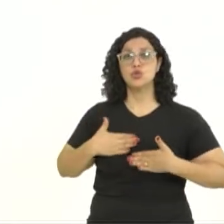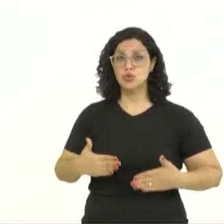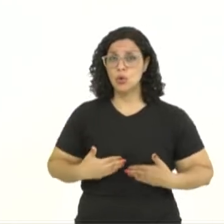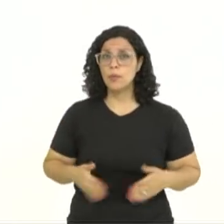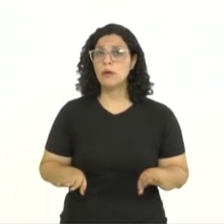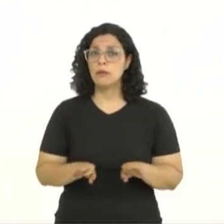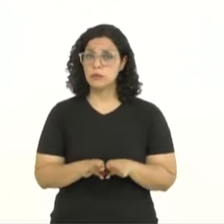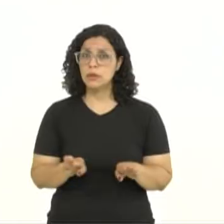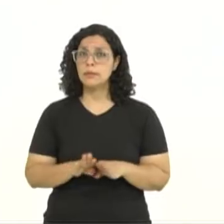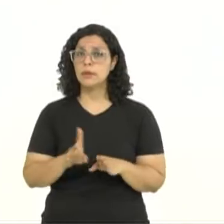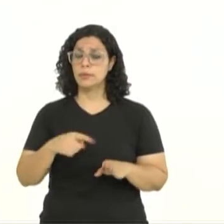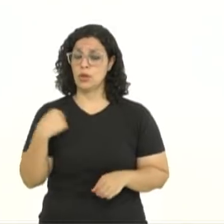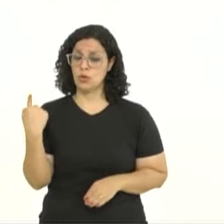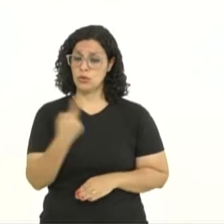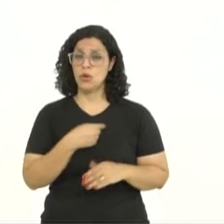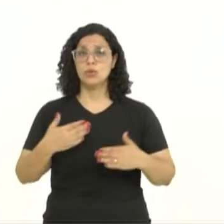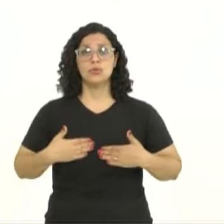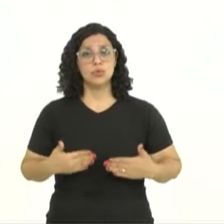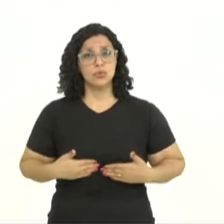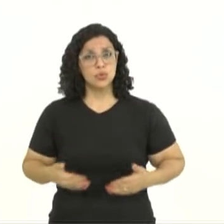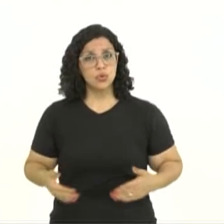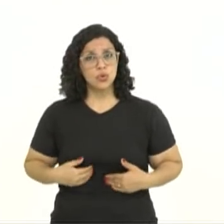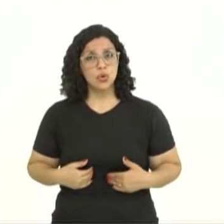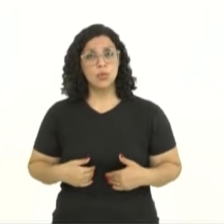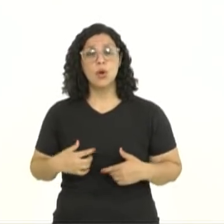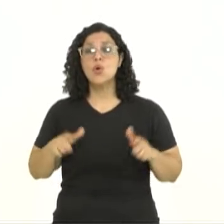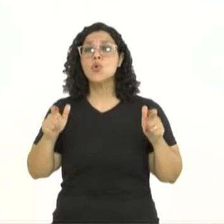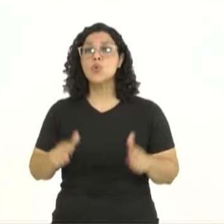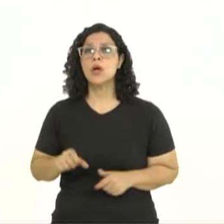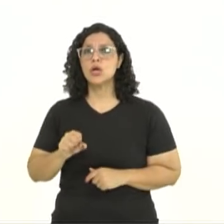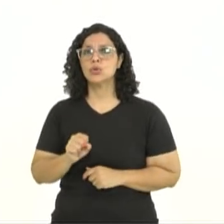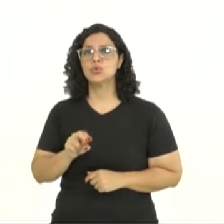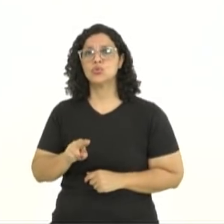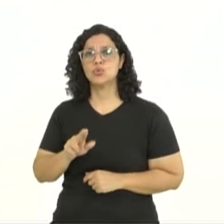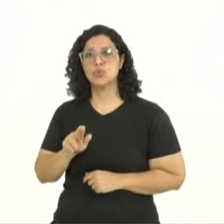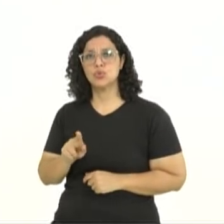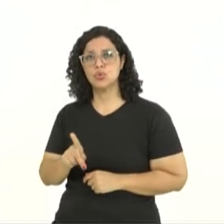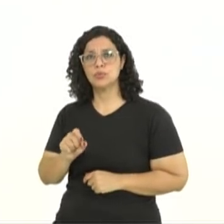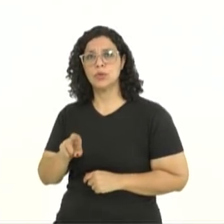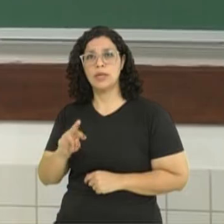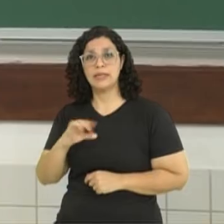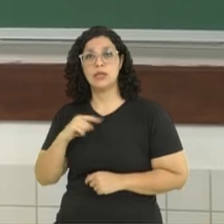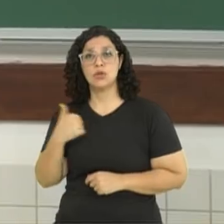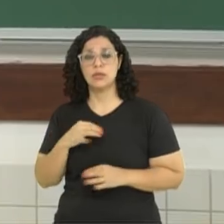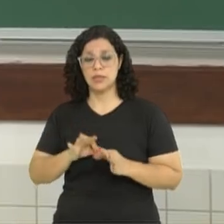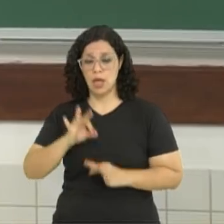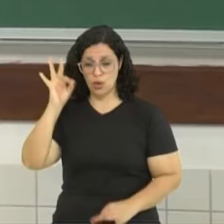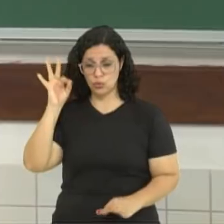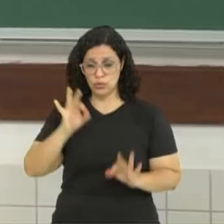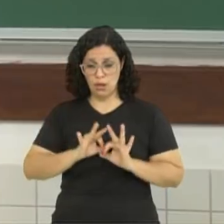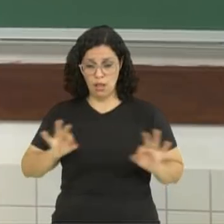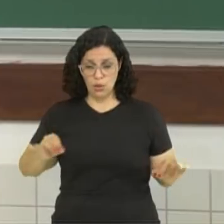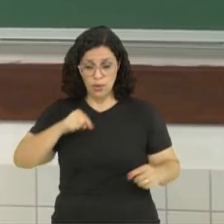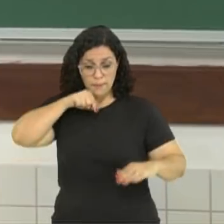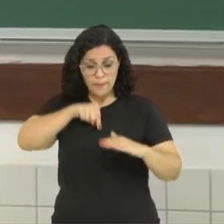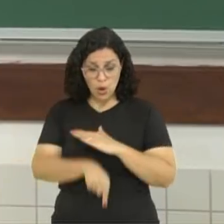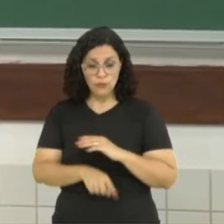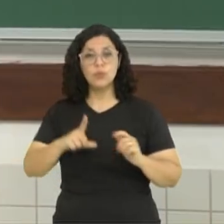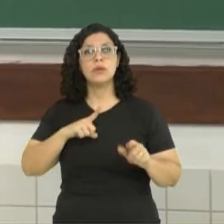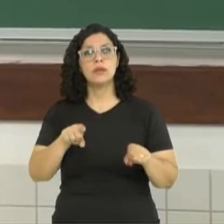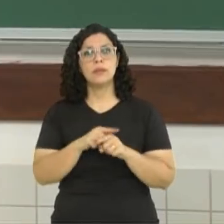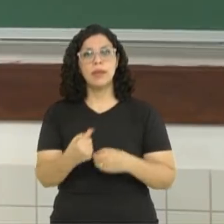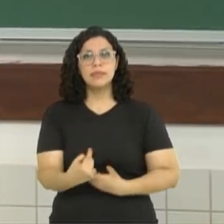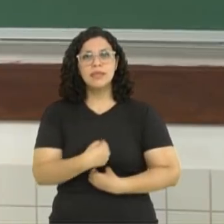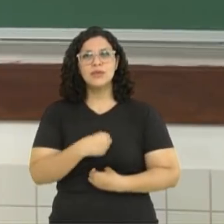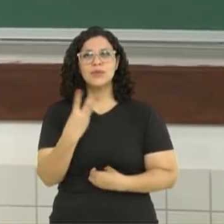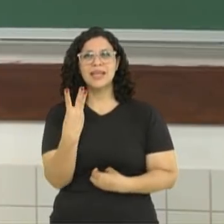que corporal? Porque o nosso corpo é um suporte. O que é suporte? Suporte é algo que tem altura, largura e profundidade. É alguma coisa